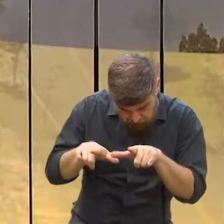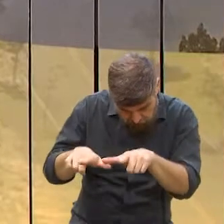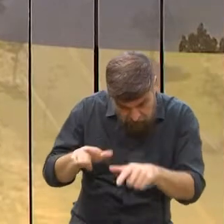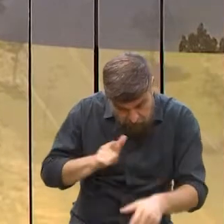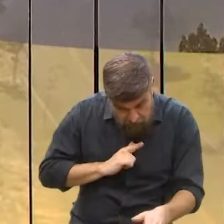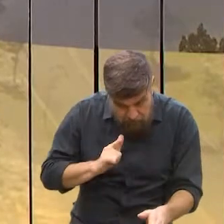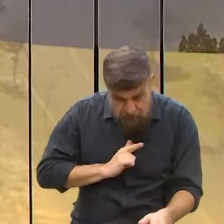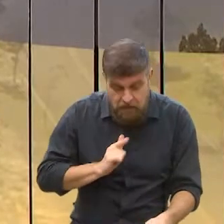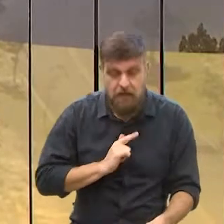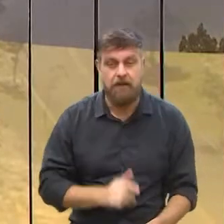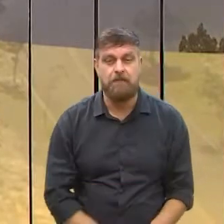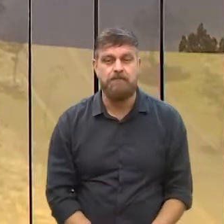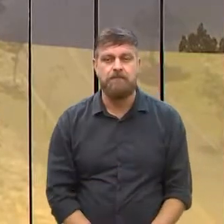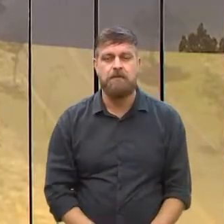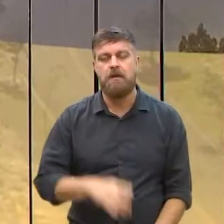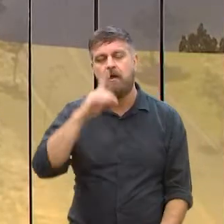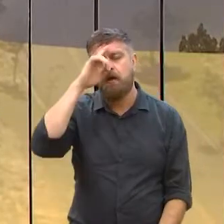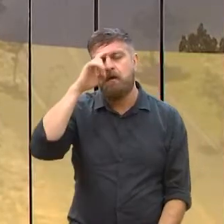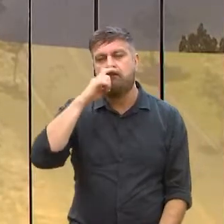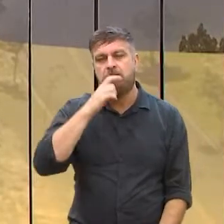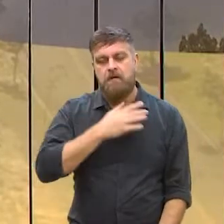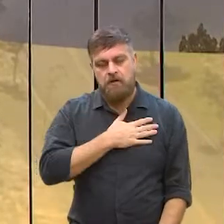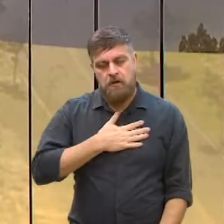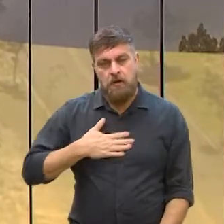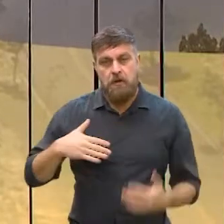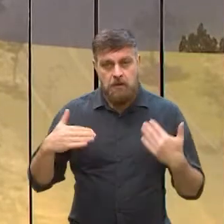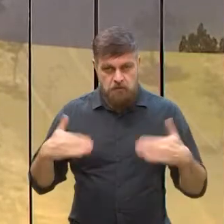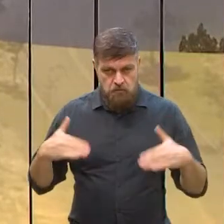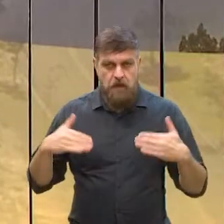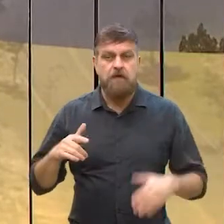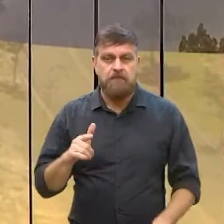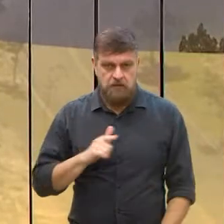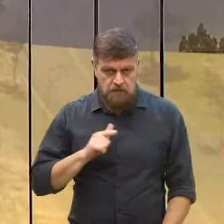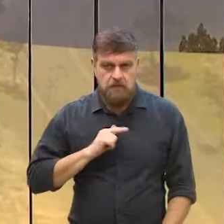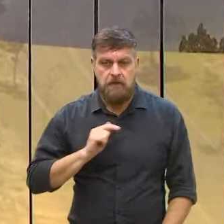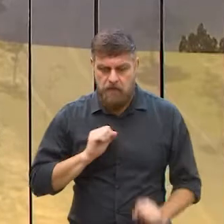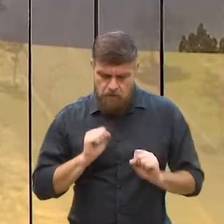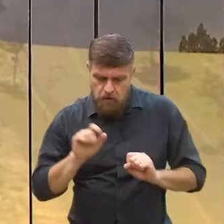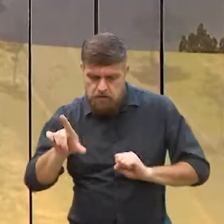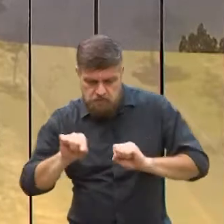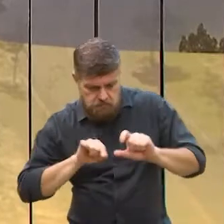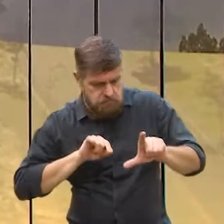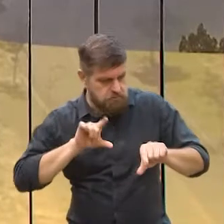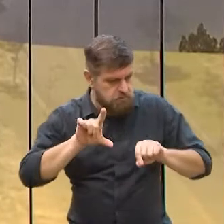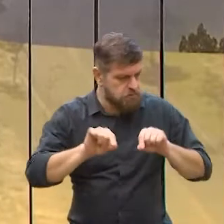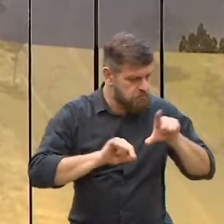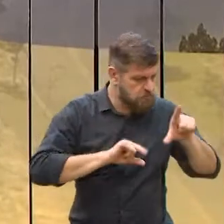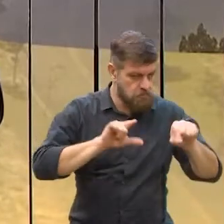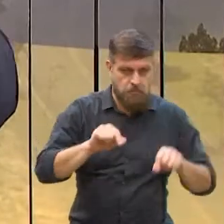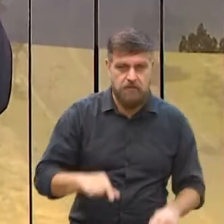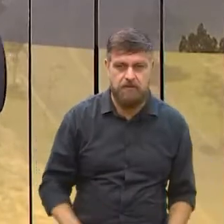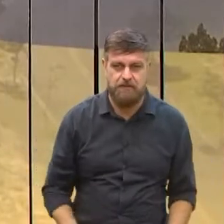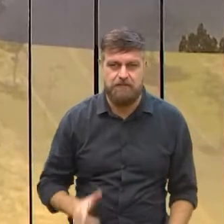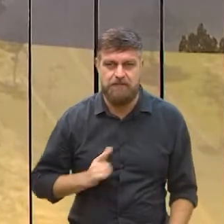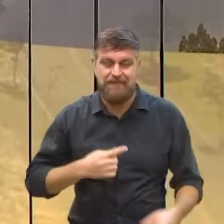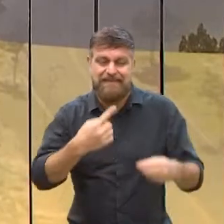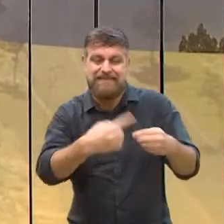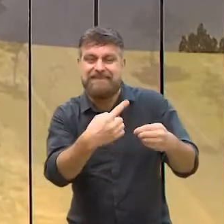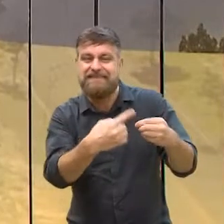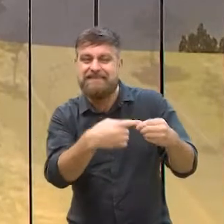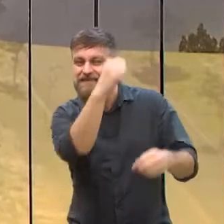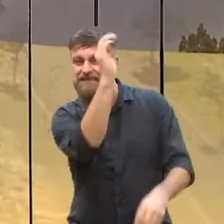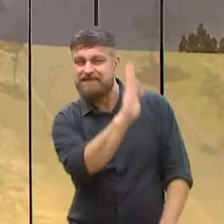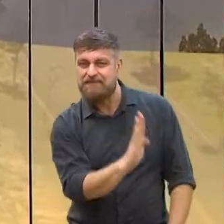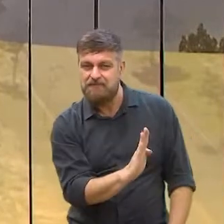parece uma situação tranquila, porque existem alternativas, né, opções, né? No interiorzão assim, do Brasil,